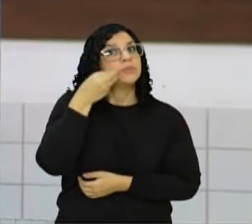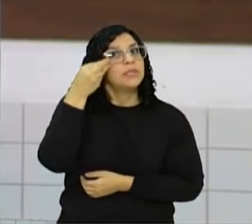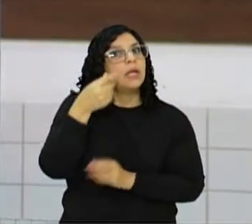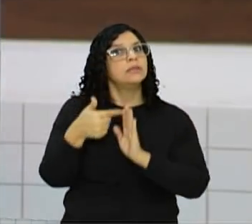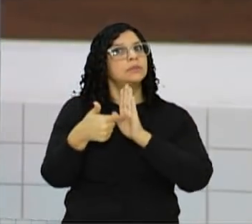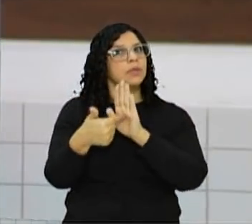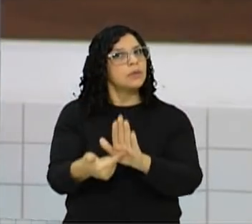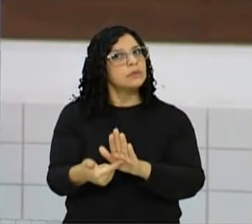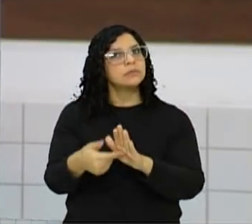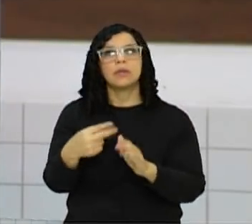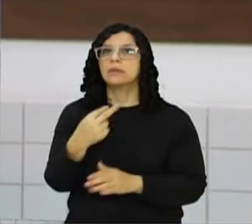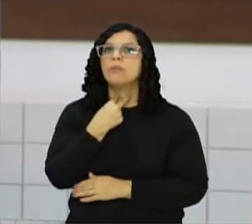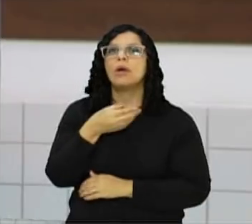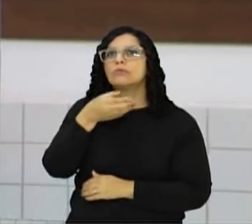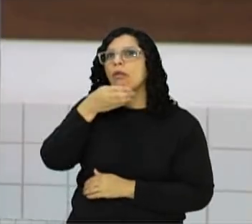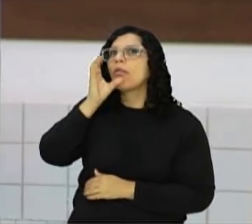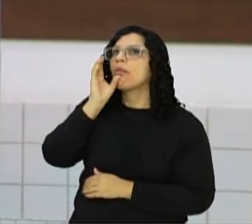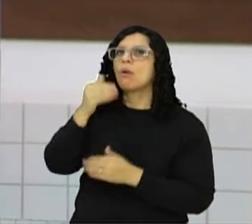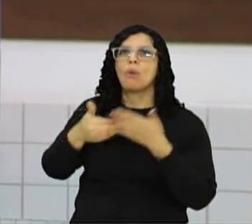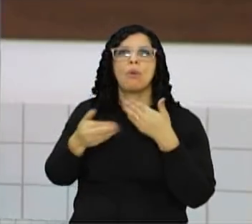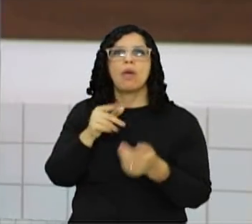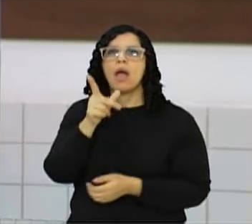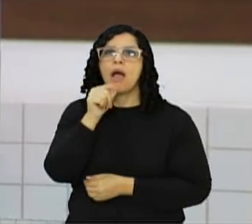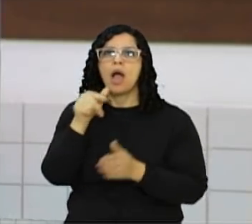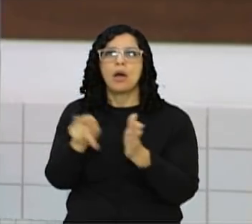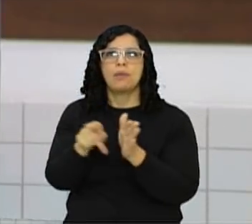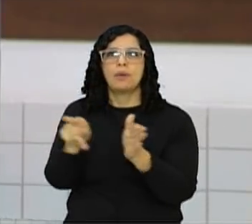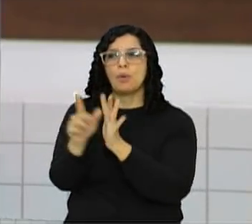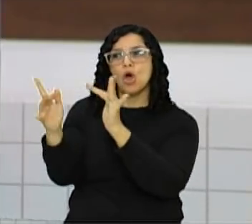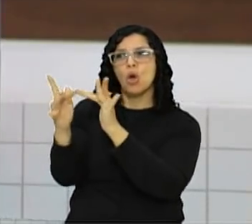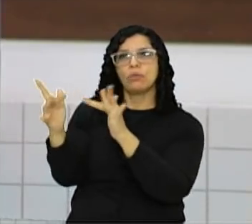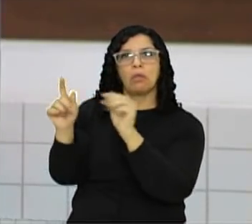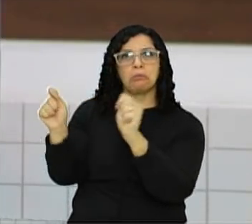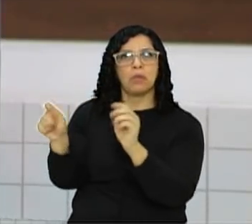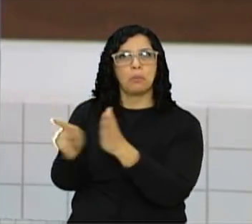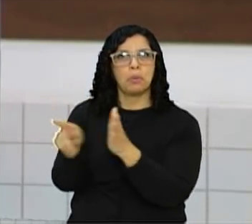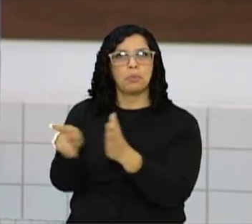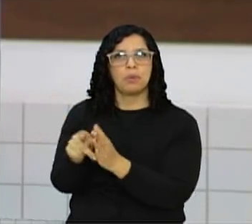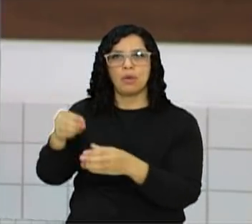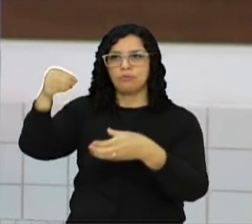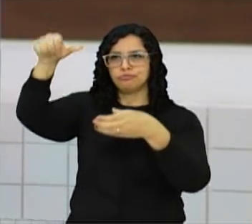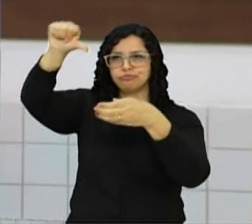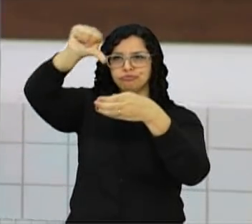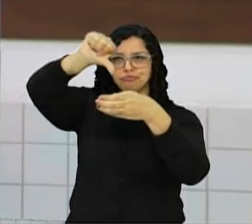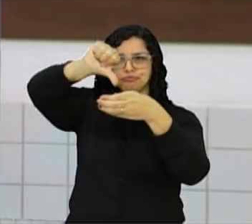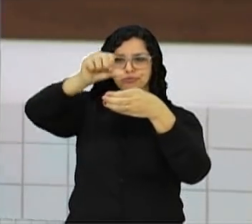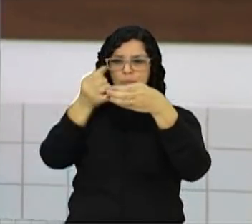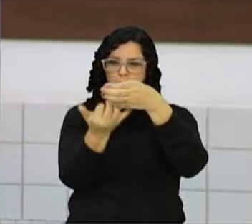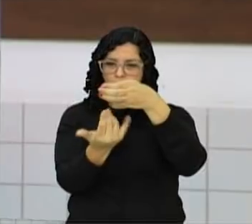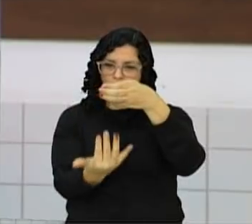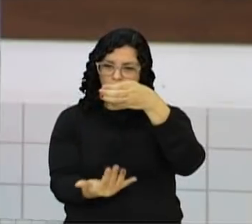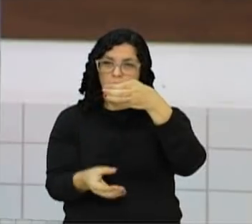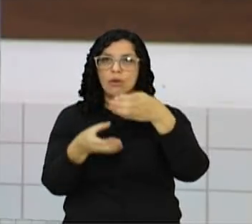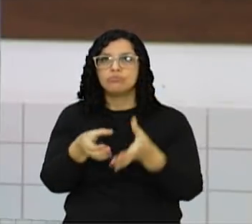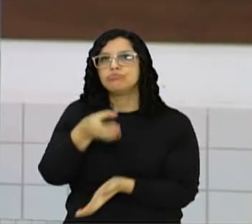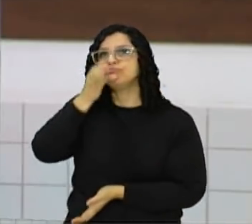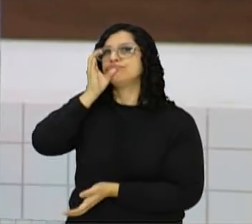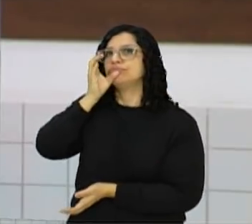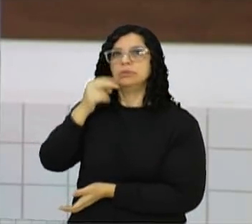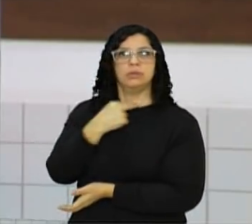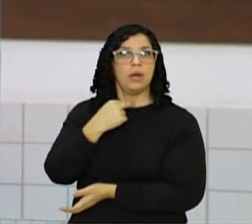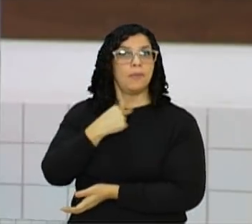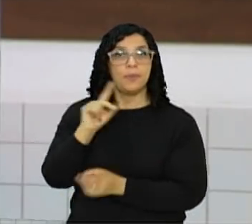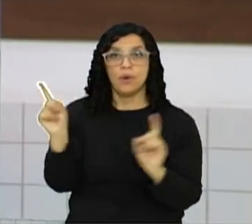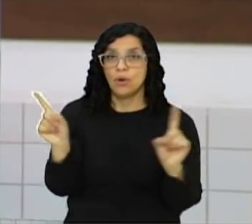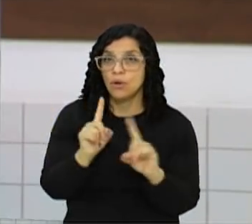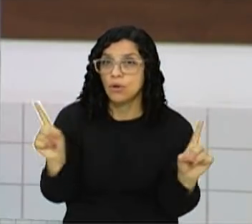experiência. Não significa que qualquer água que você tiver contato, você vai colocar neste filtro e vai poder beber. Não, não,